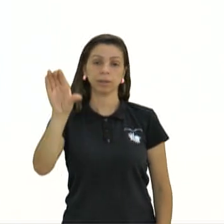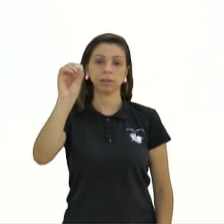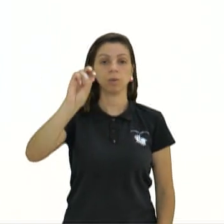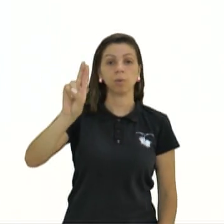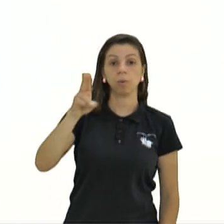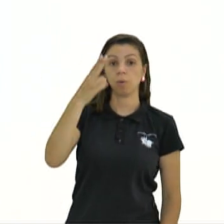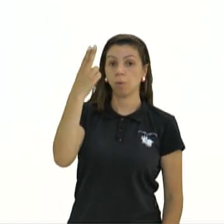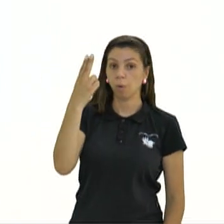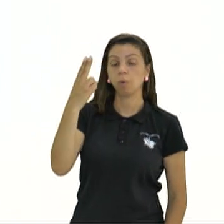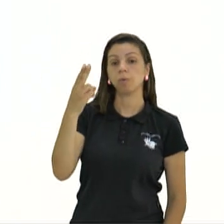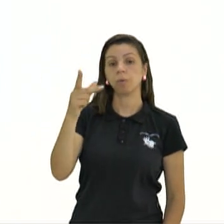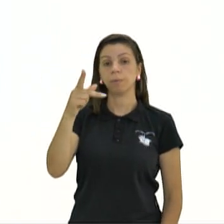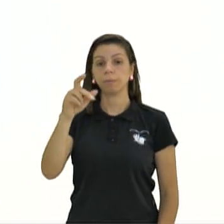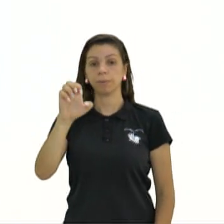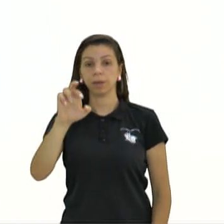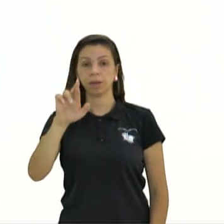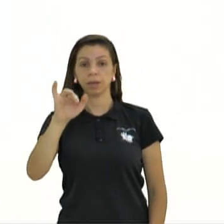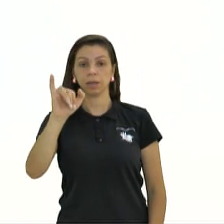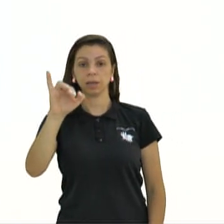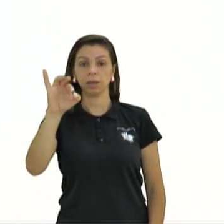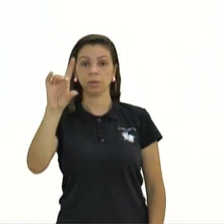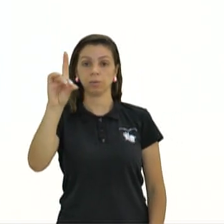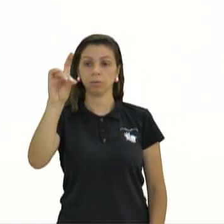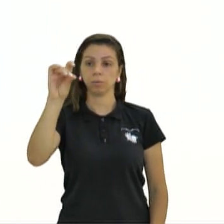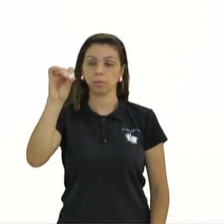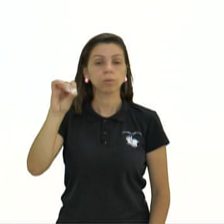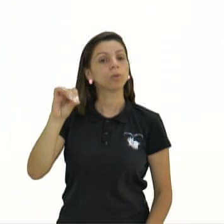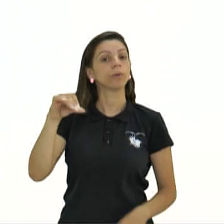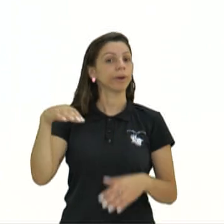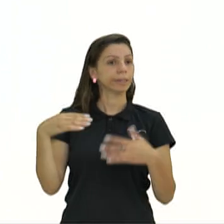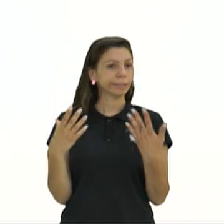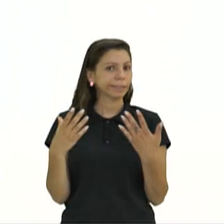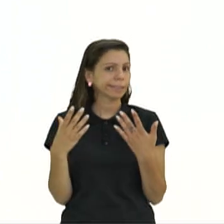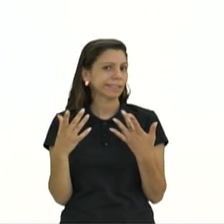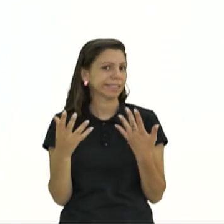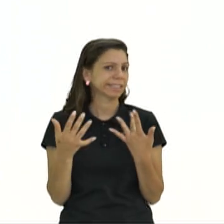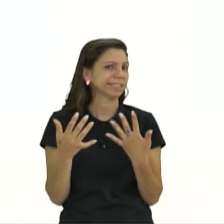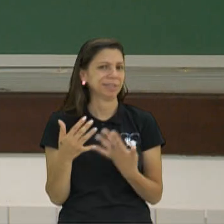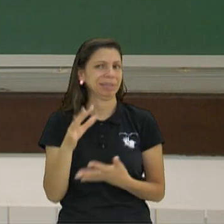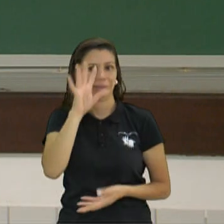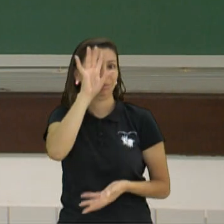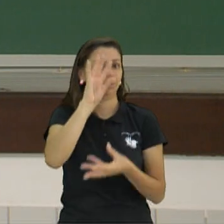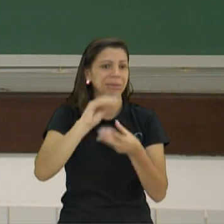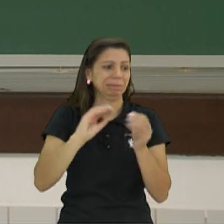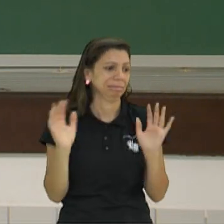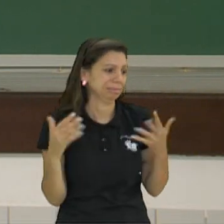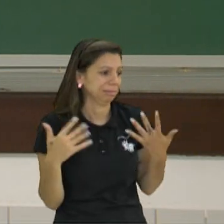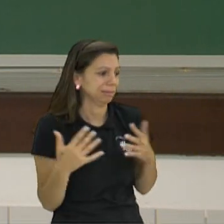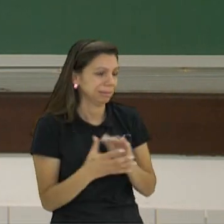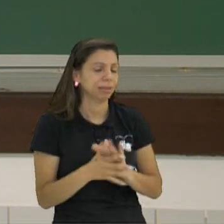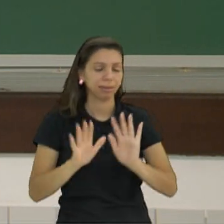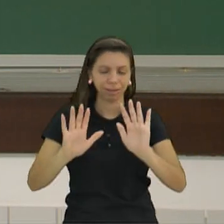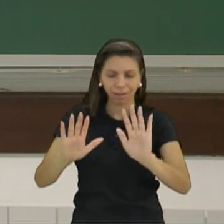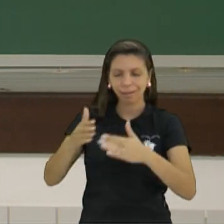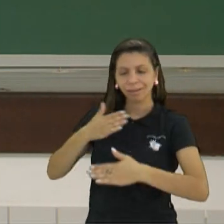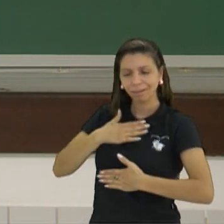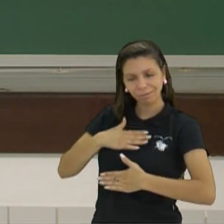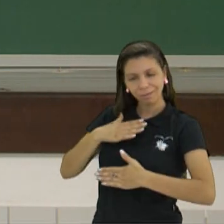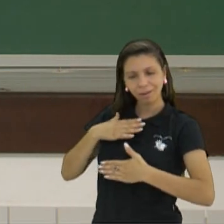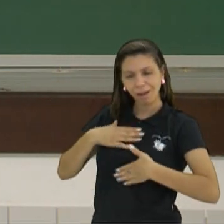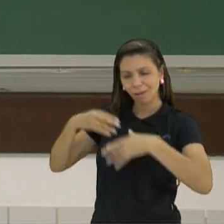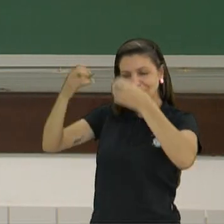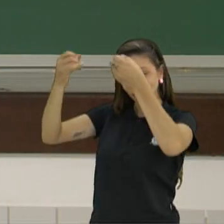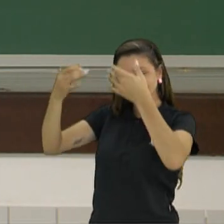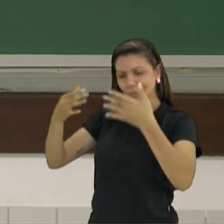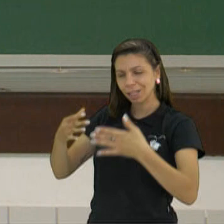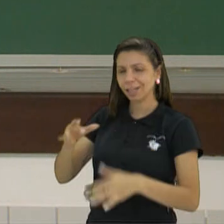verbo ou uma locução verbal. Ai, professora, muito complexo isso, não estou entendendo. Fica tranquilo que nós vamos explicar cada um